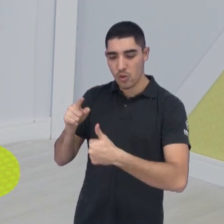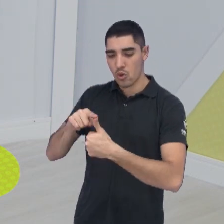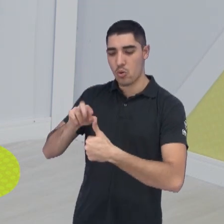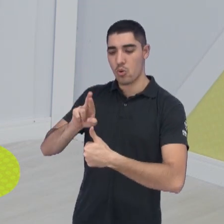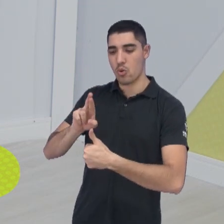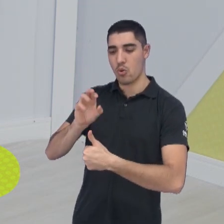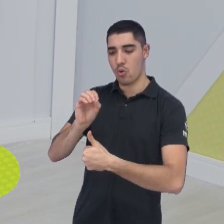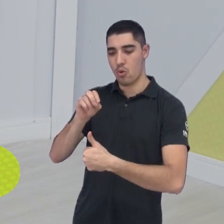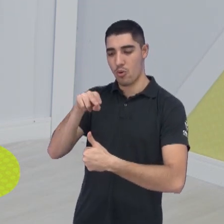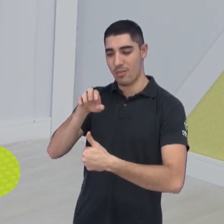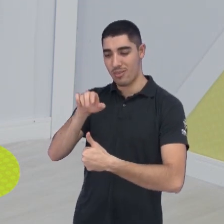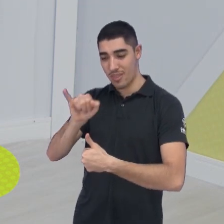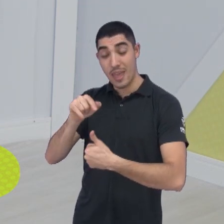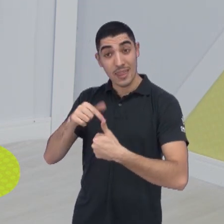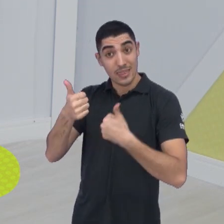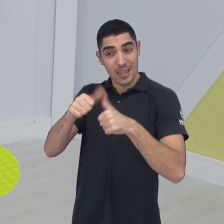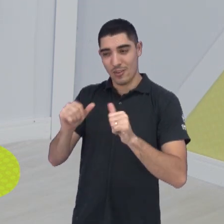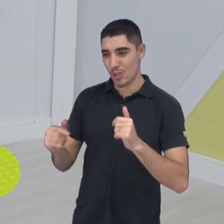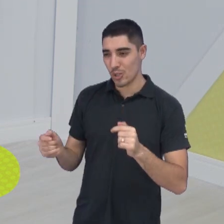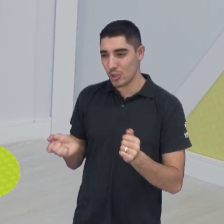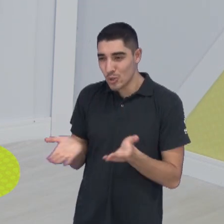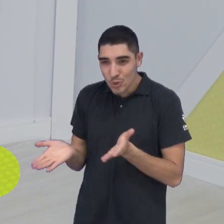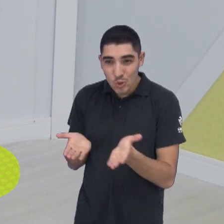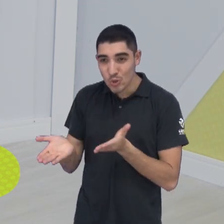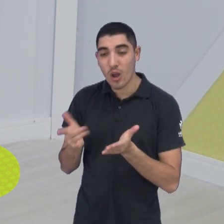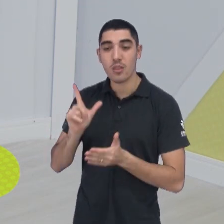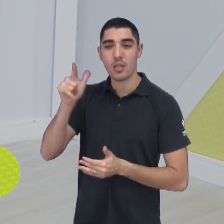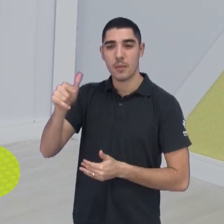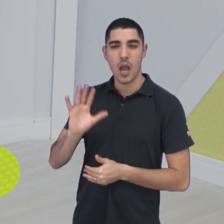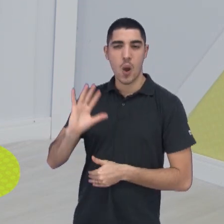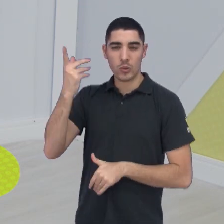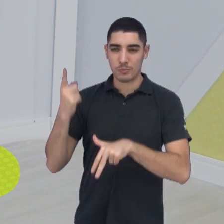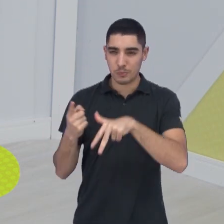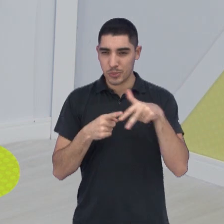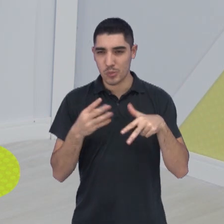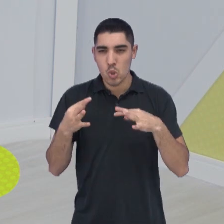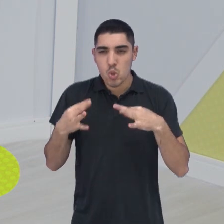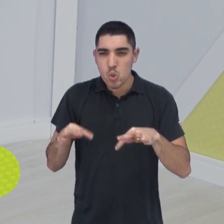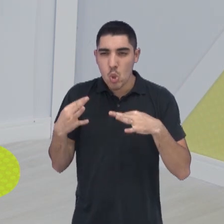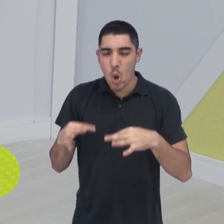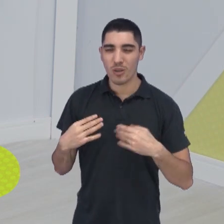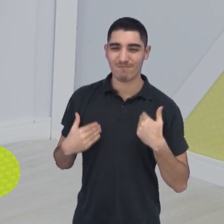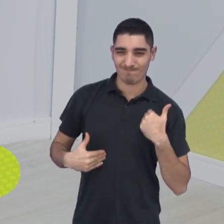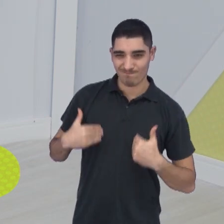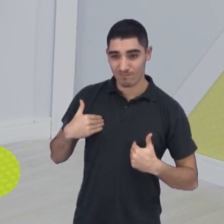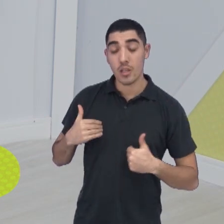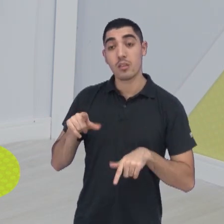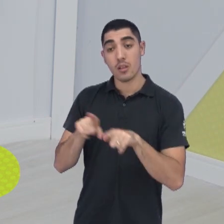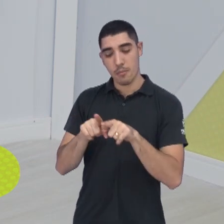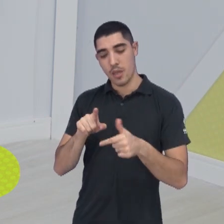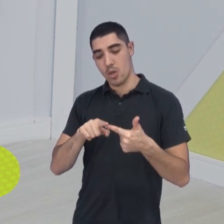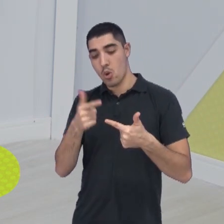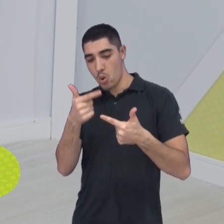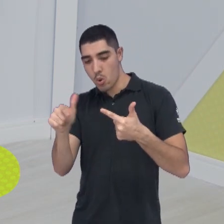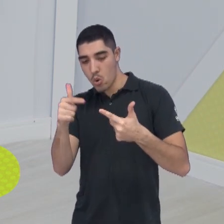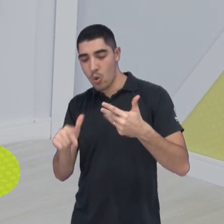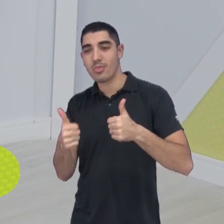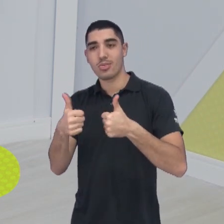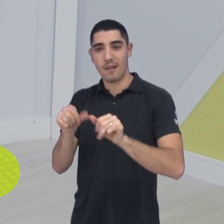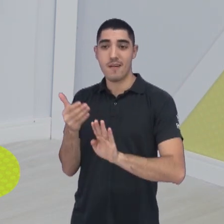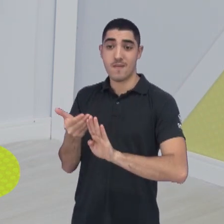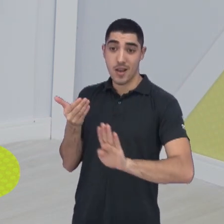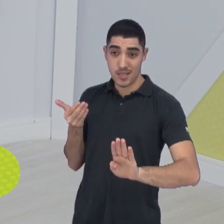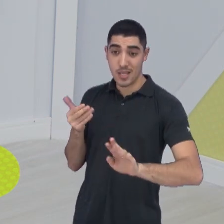jogando, durante o jogo ele teve problemas, voltou só no finalzinho para tentar ajudar e estava meio capenga, fora outros jogadores que estavam fora por